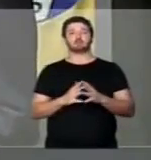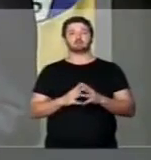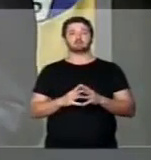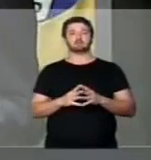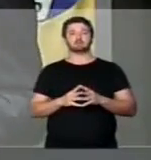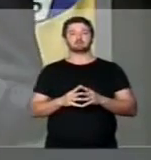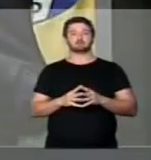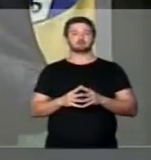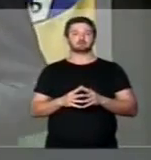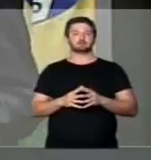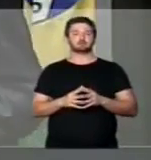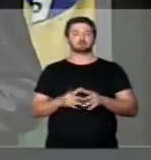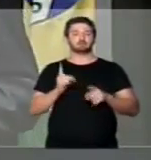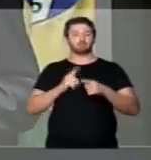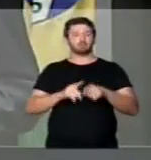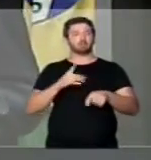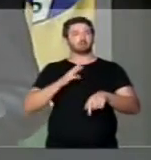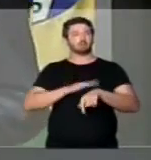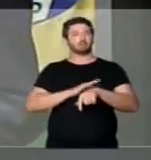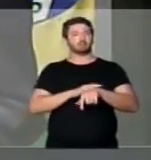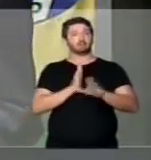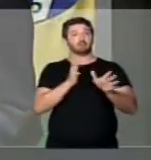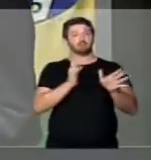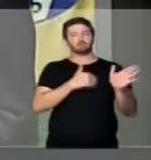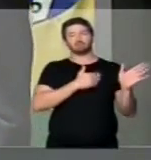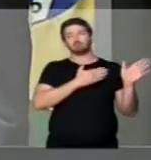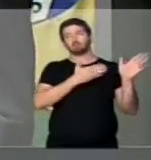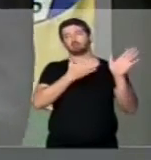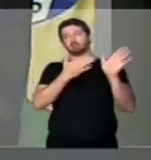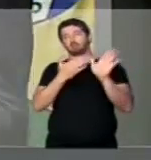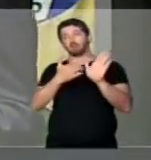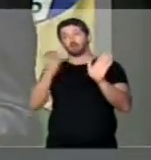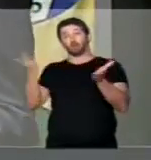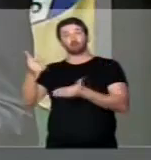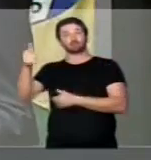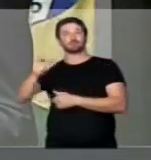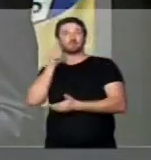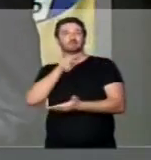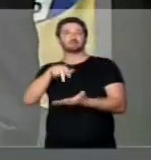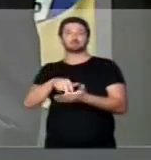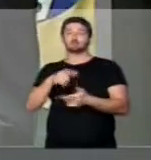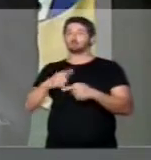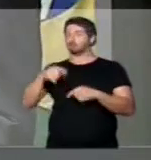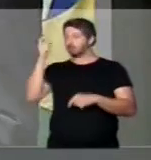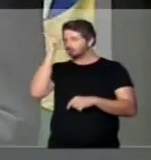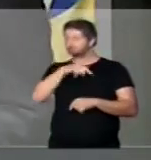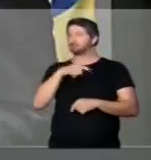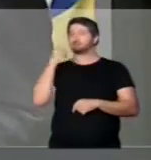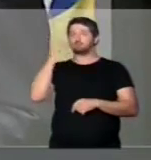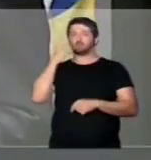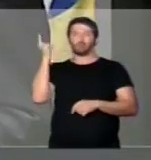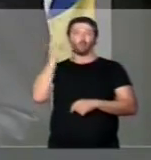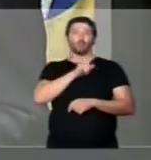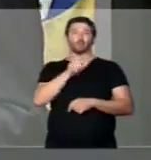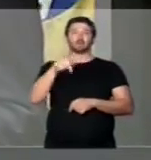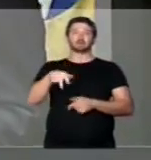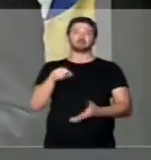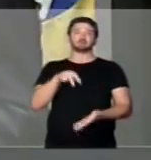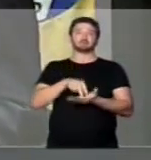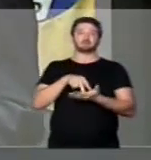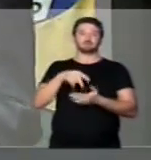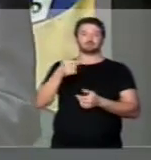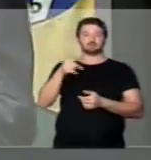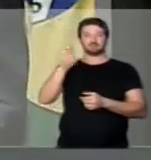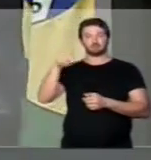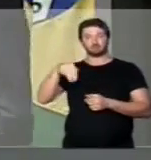oportunidade que eu tenho, depois de algum tempo, de realizar um grande expediente, o que é raro os deputados obterem aqui durante